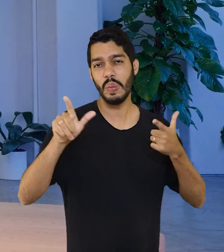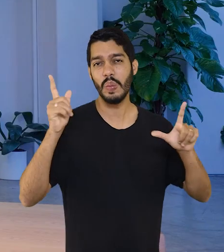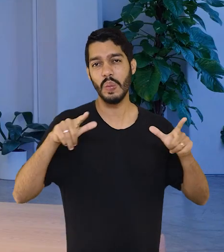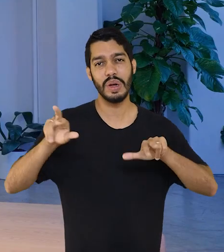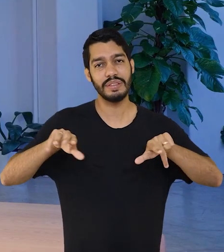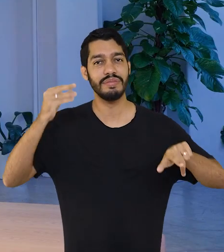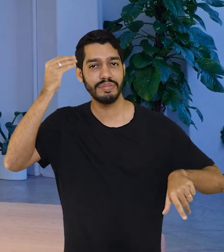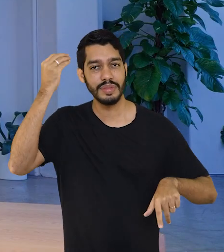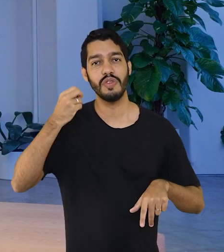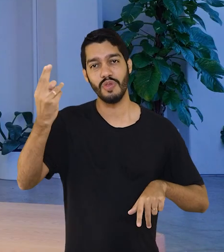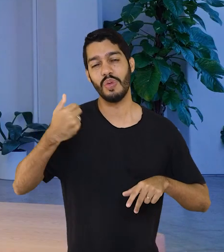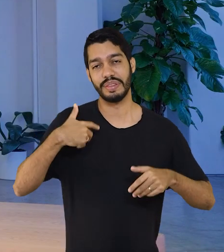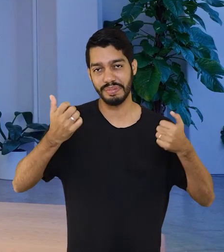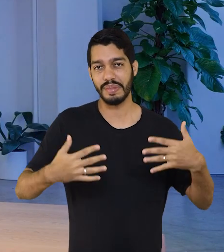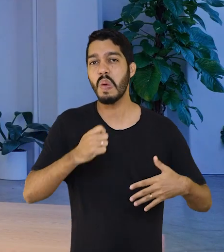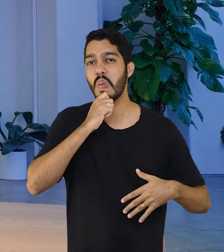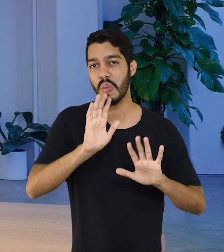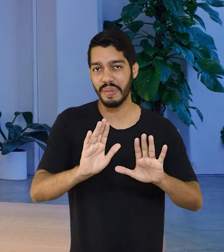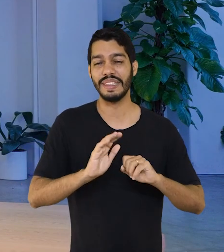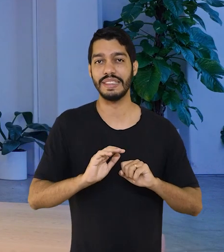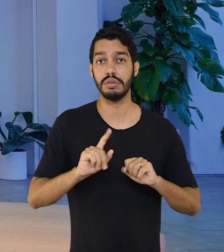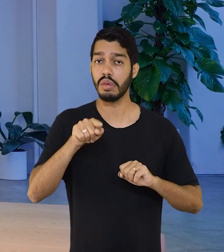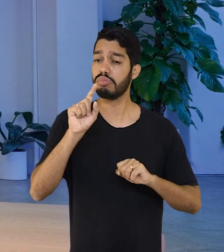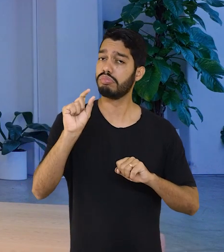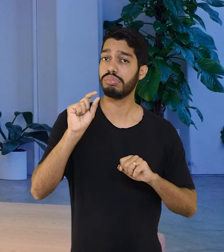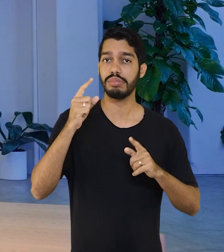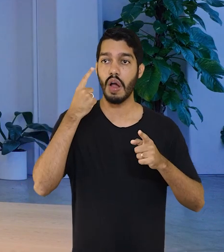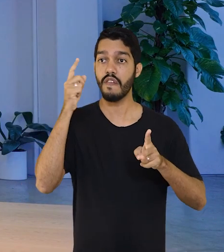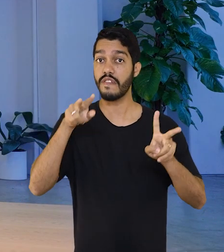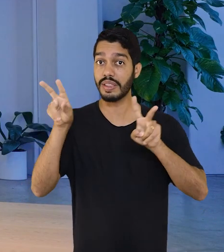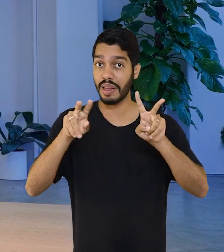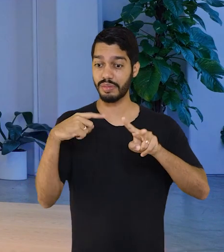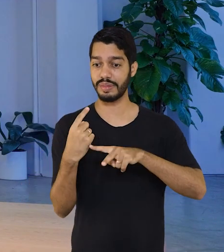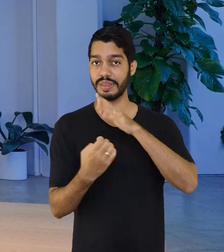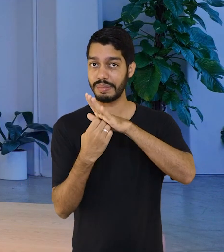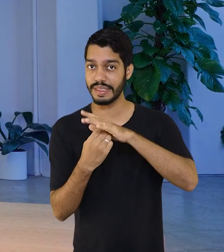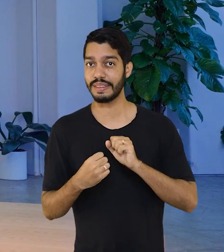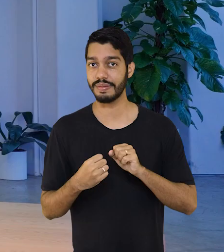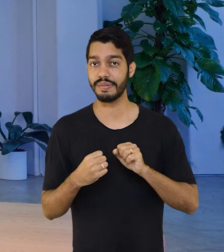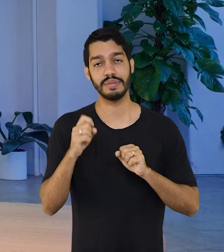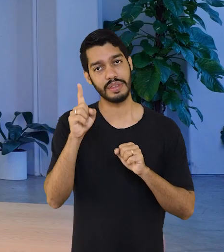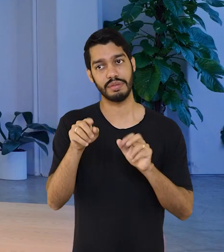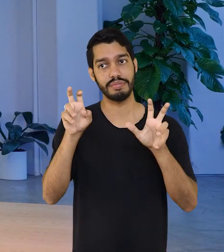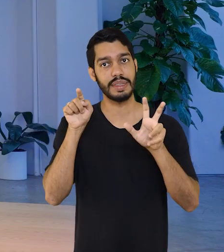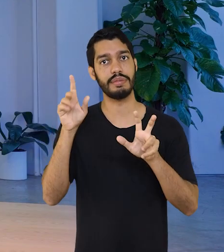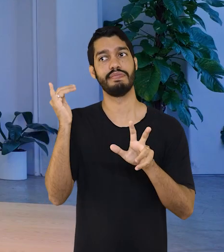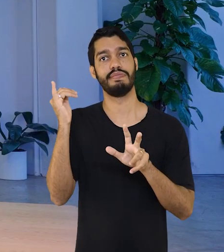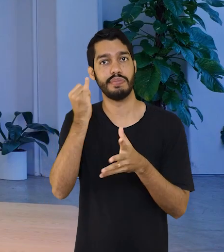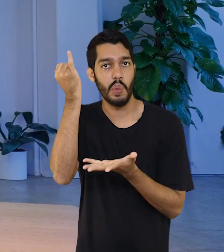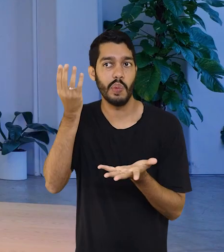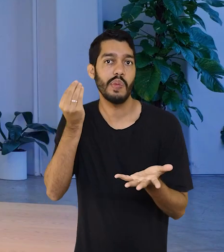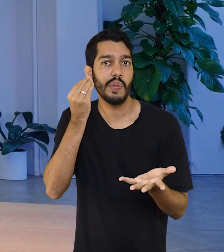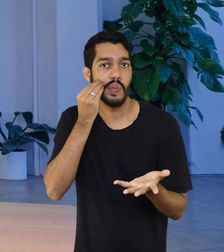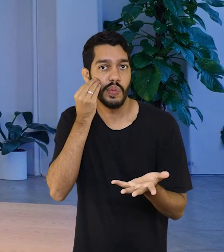tem vários outros cases que eu vou contar. Mas isso é um pouco da visão para a companhia. E essa é uma dor global, essa é uma